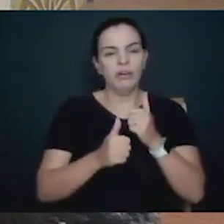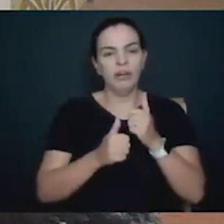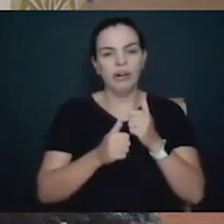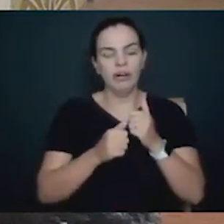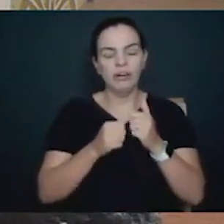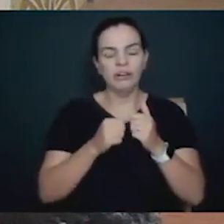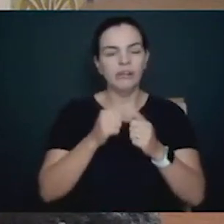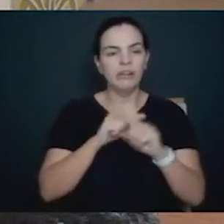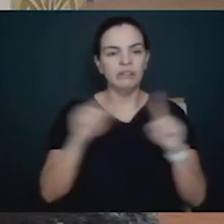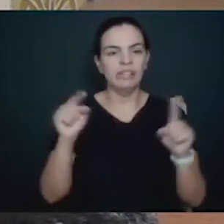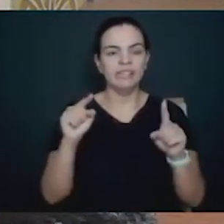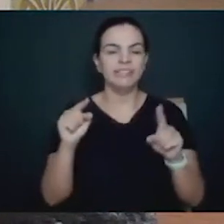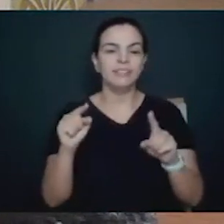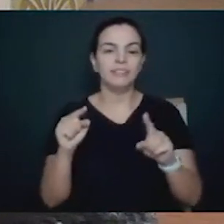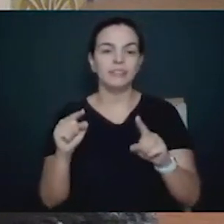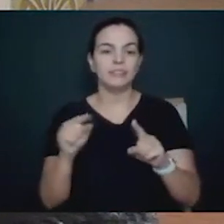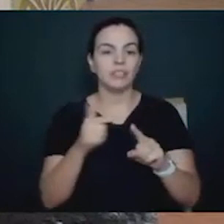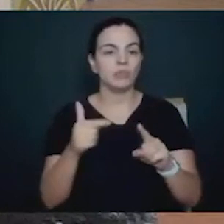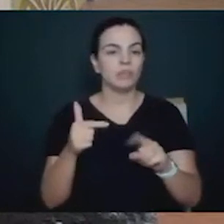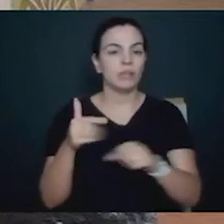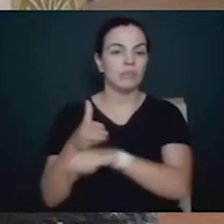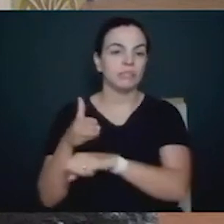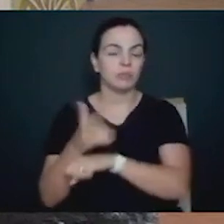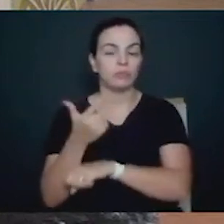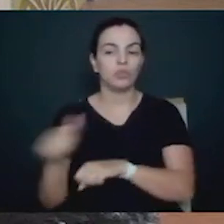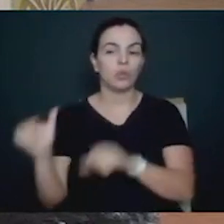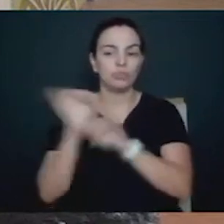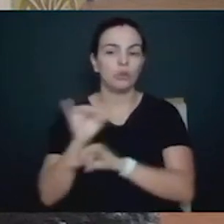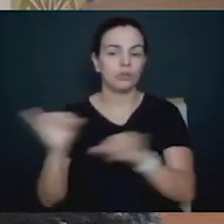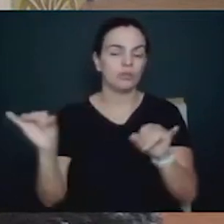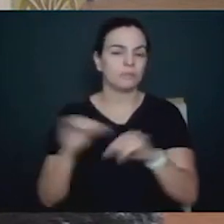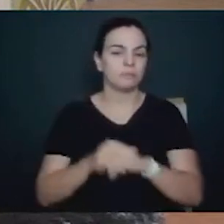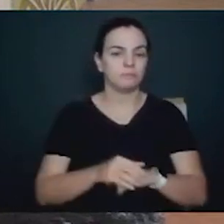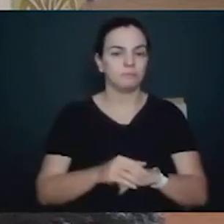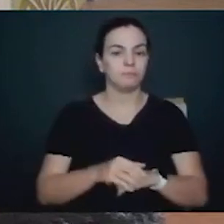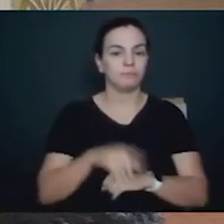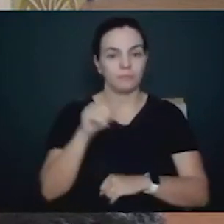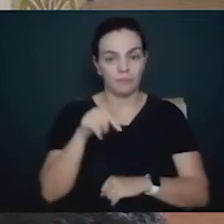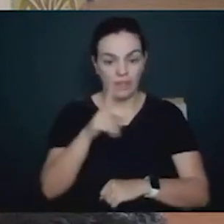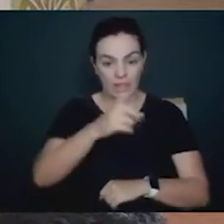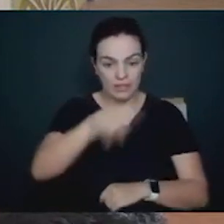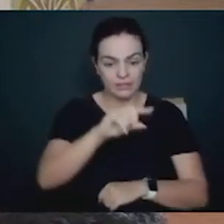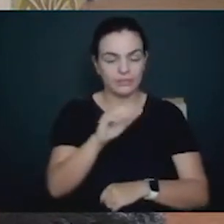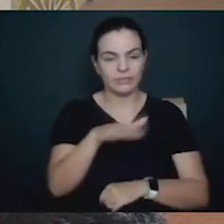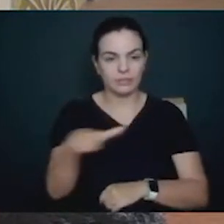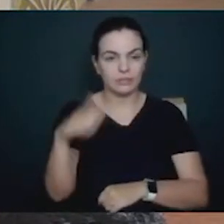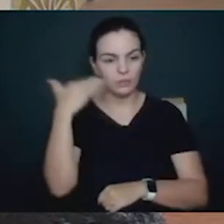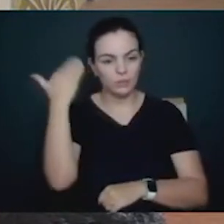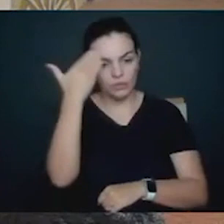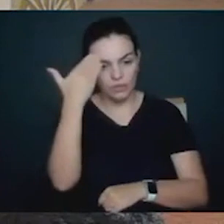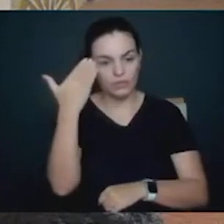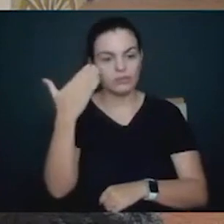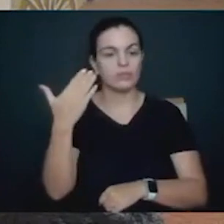estão contemplados nos demais programas já existentes. São essas as crianças, são esses os adolescentes que fazem parte dos